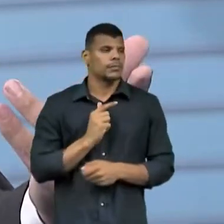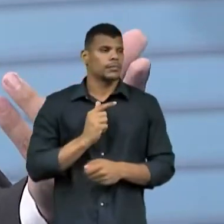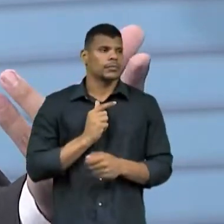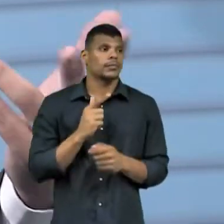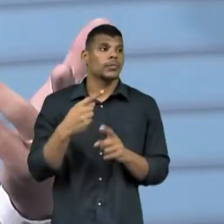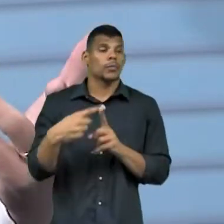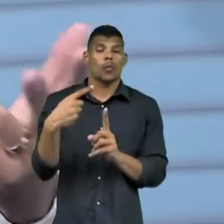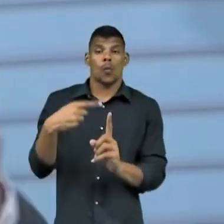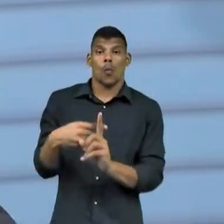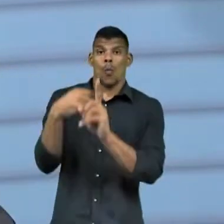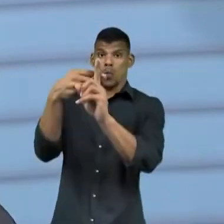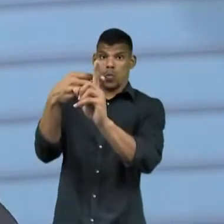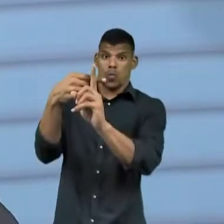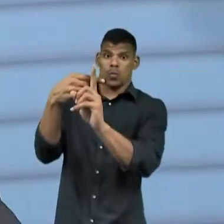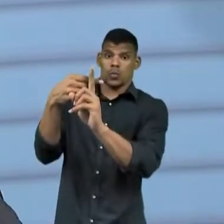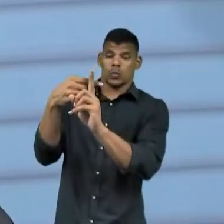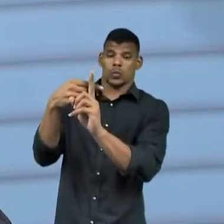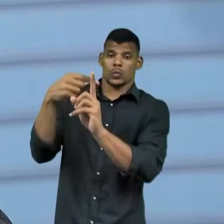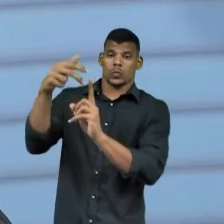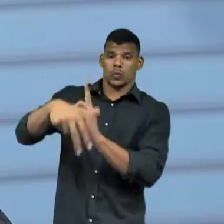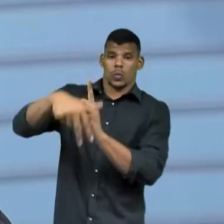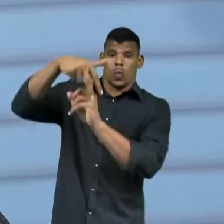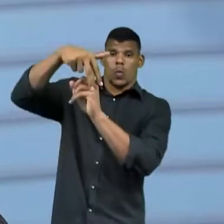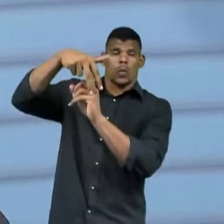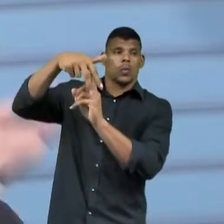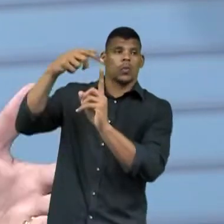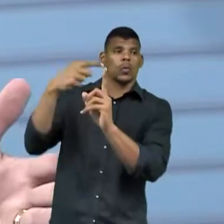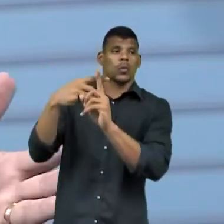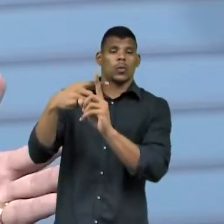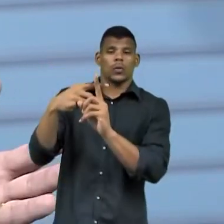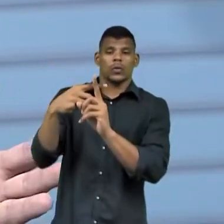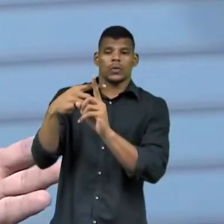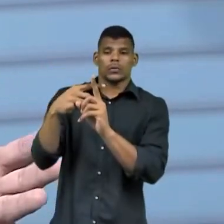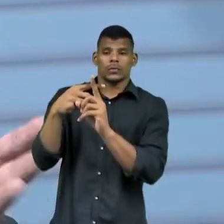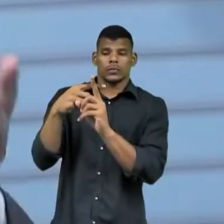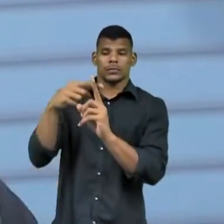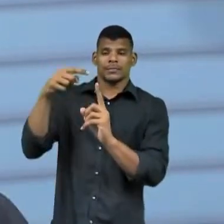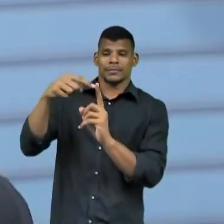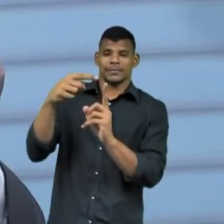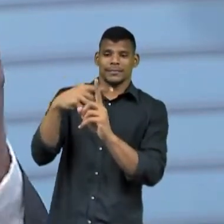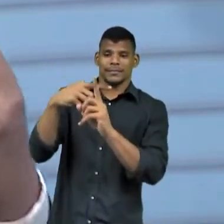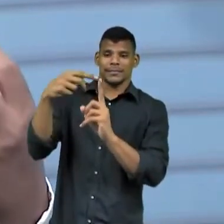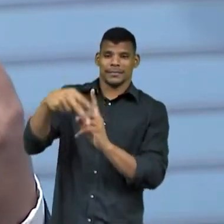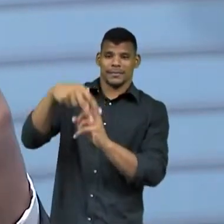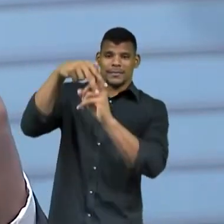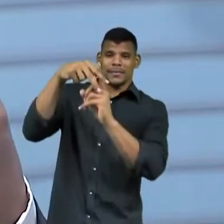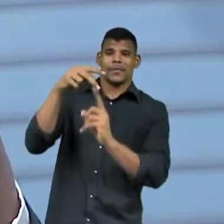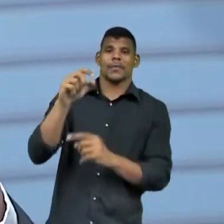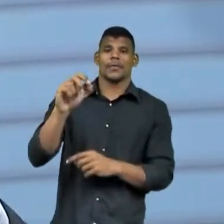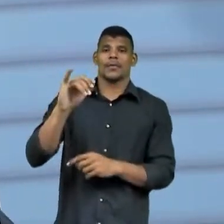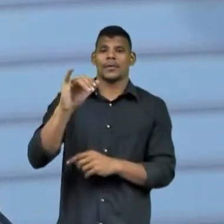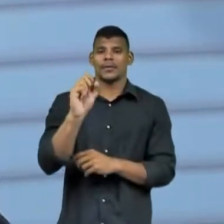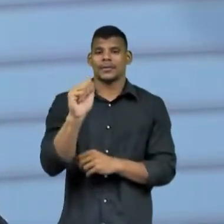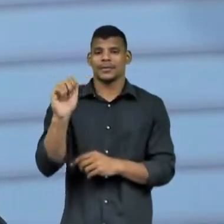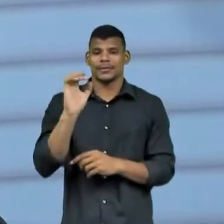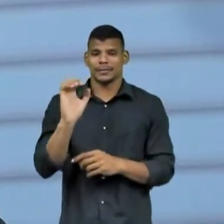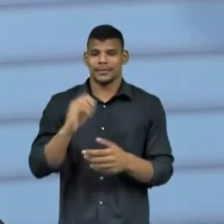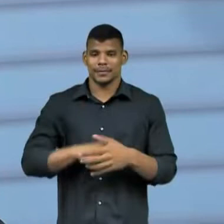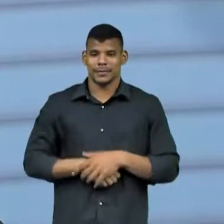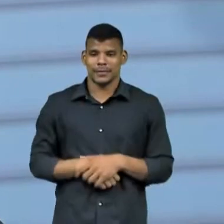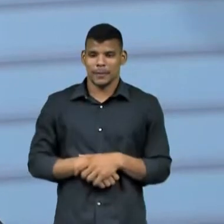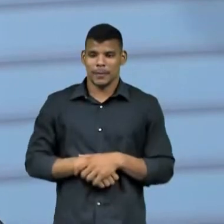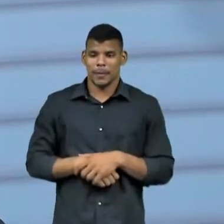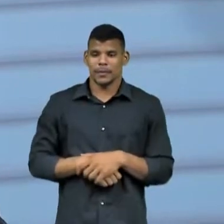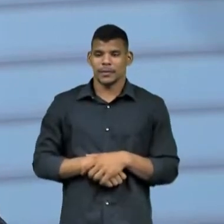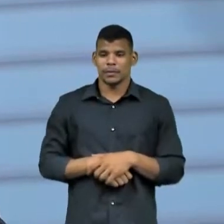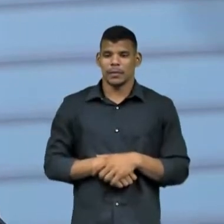cruz de Jesus existe pelo menos duas coisas muito Claras primeiro é a substituição tira Isaac e coloca o cordeiro Esse é a